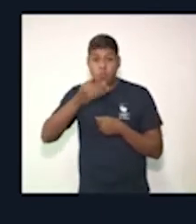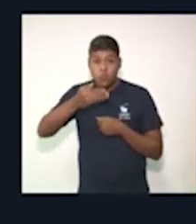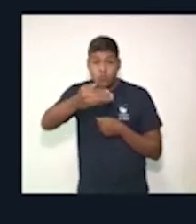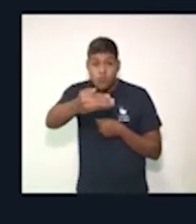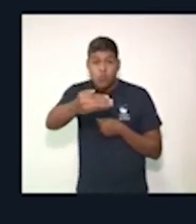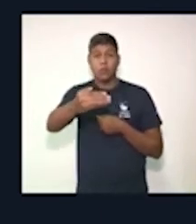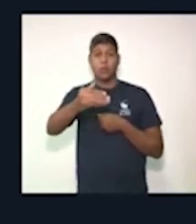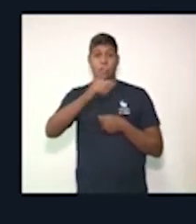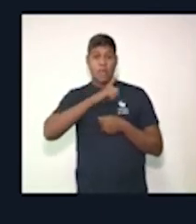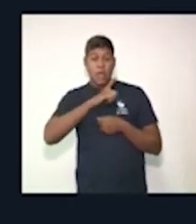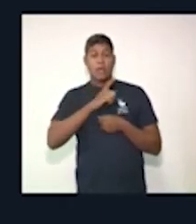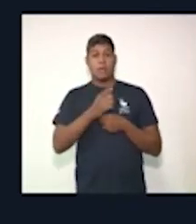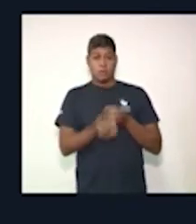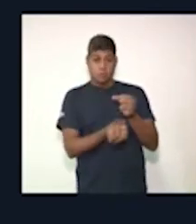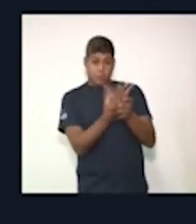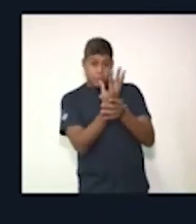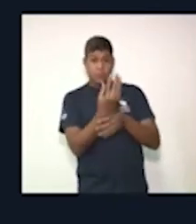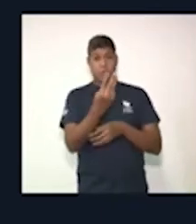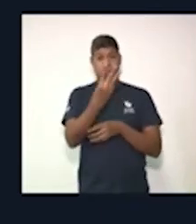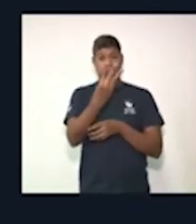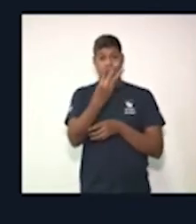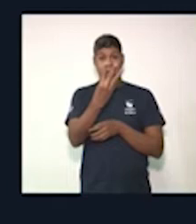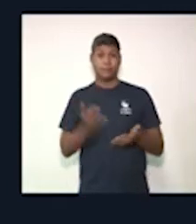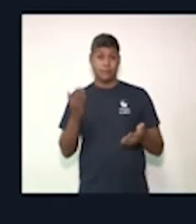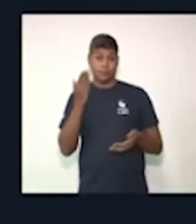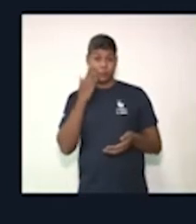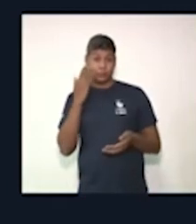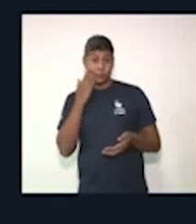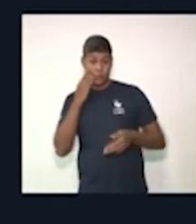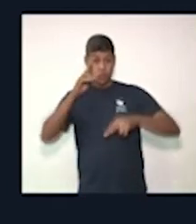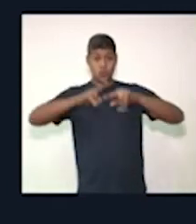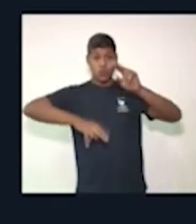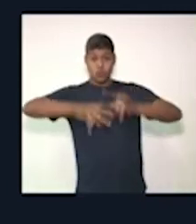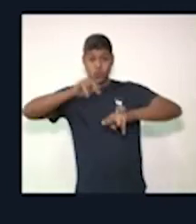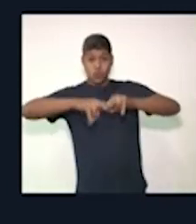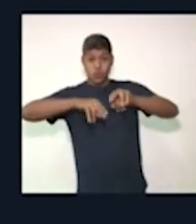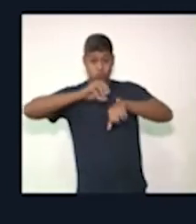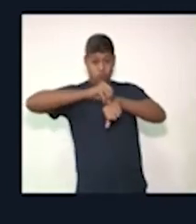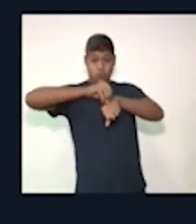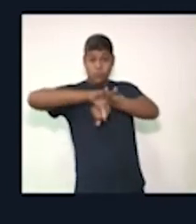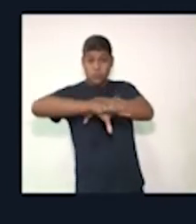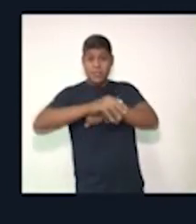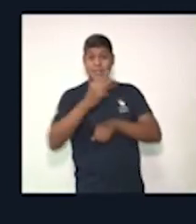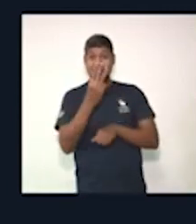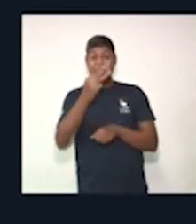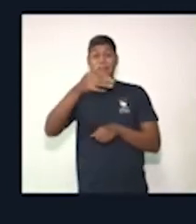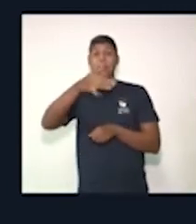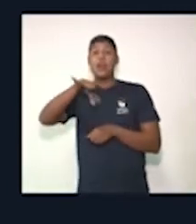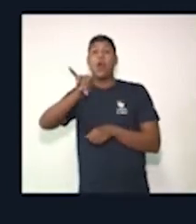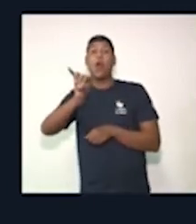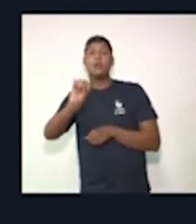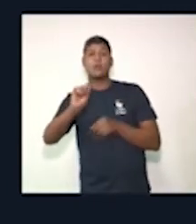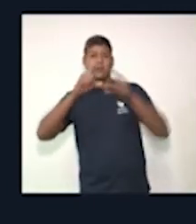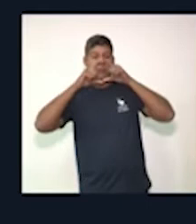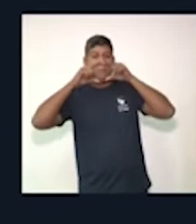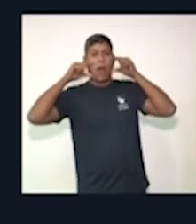instalados mais 300 novos respiradores. Nós vamos distribuir 3 milhões de máscaras